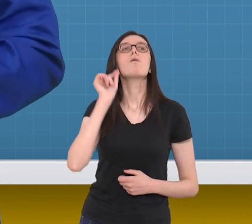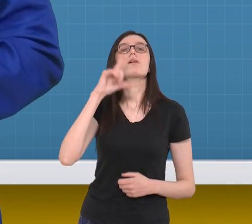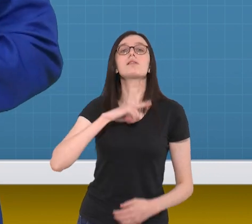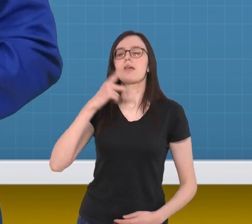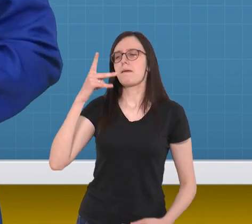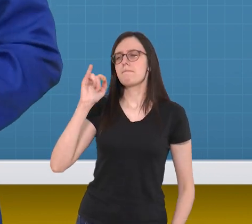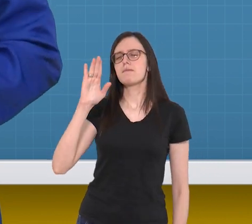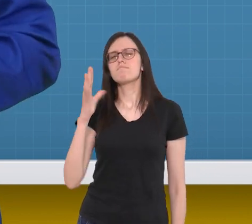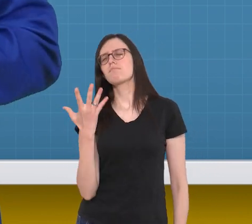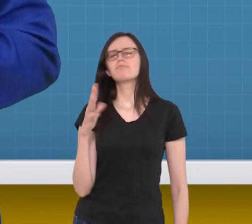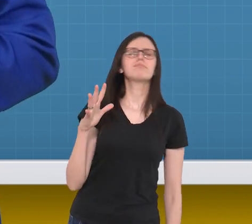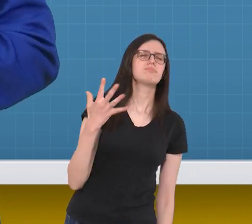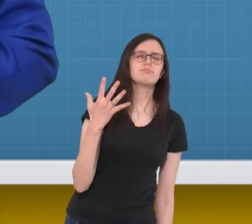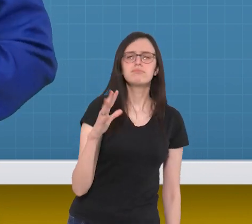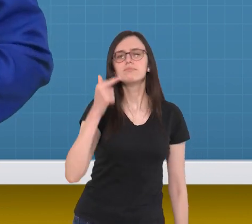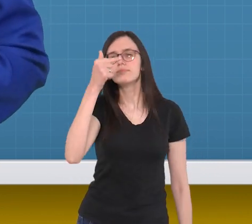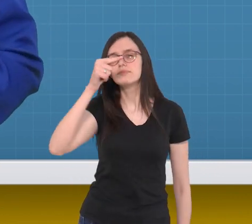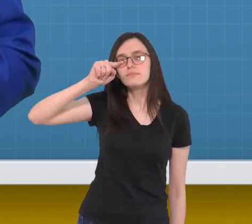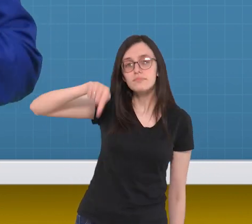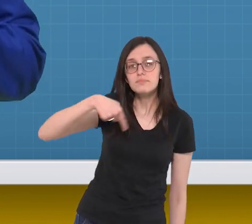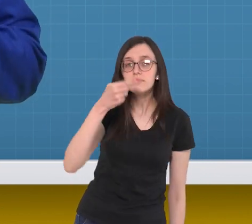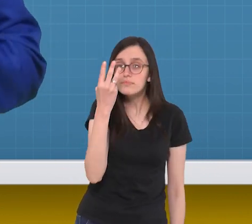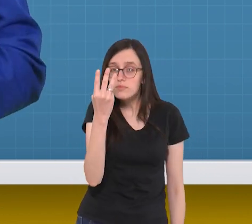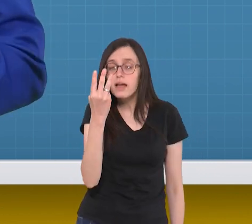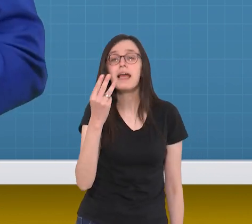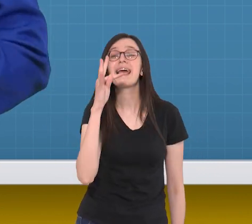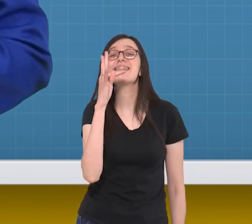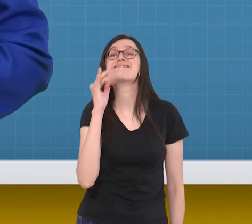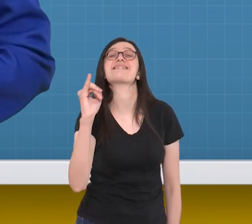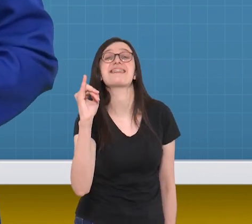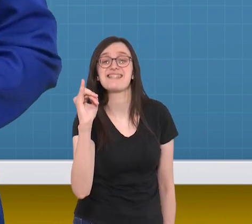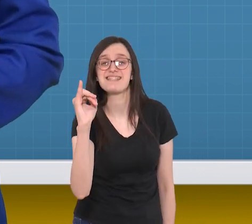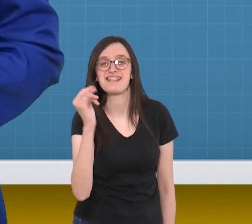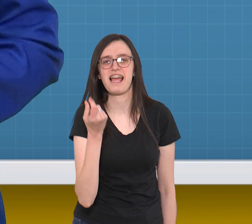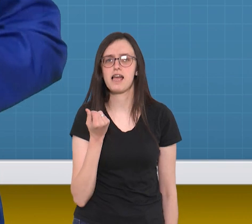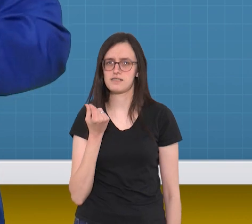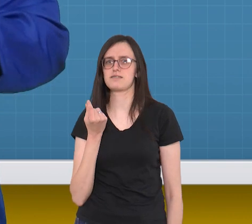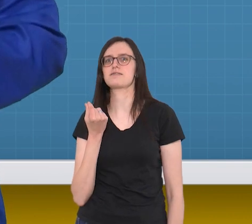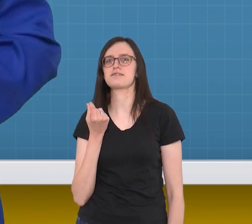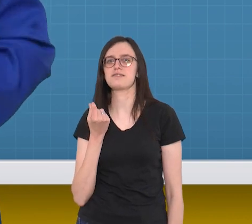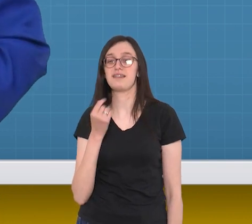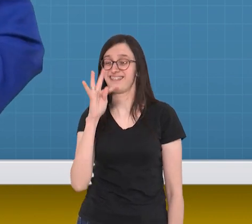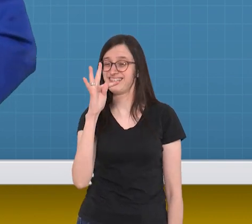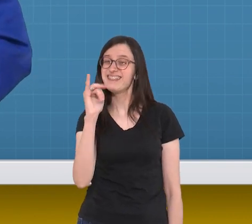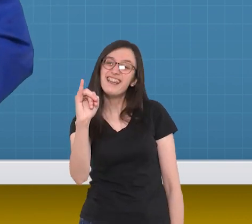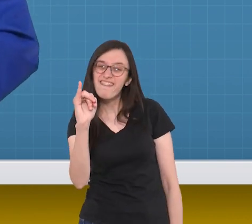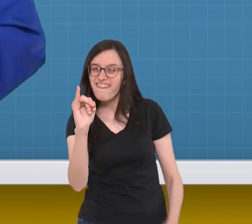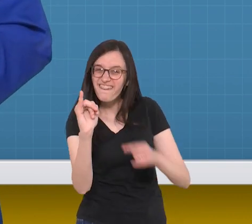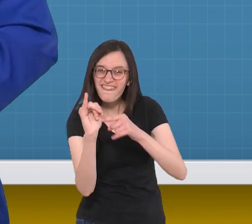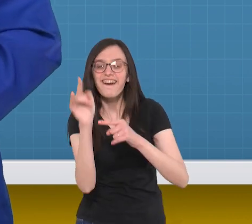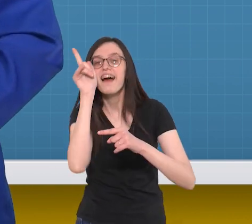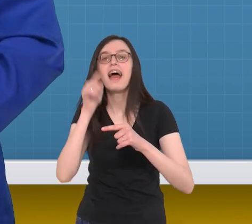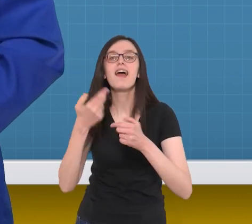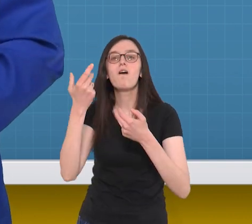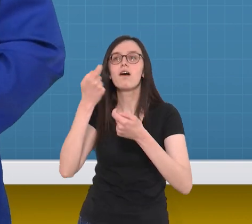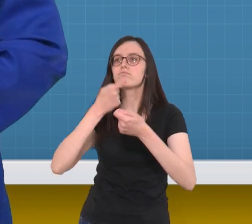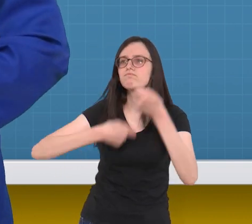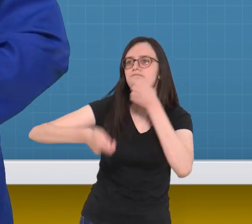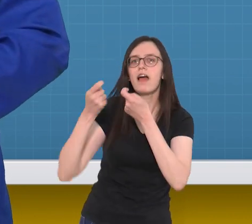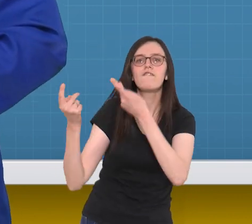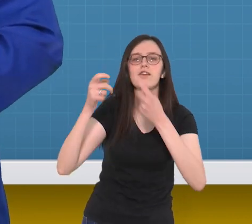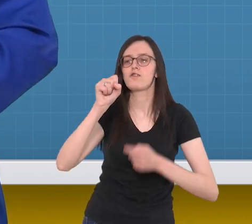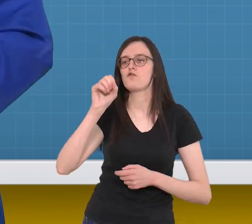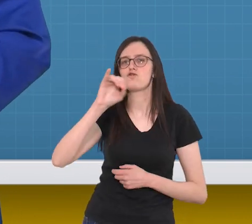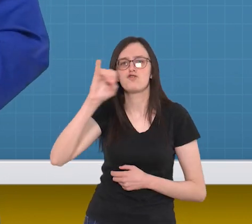PIB de aproximadamente 7,3 trilhões de reais. Isso envolve a venda da soja,